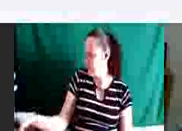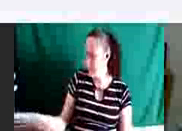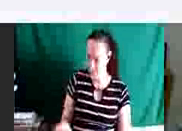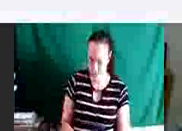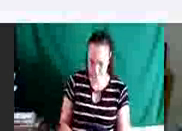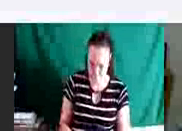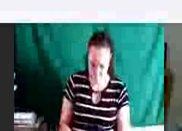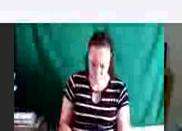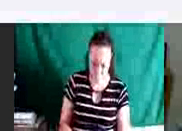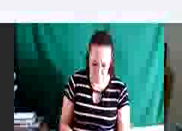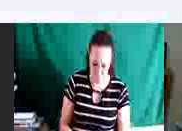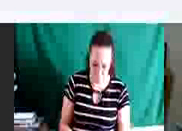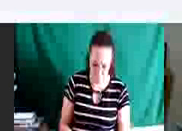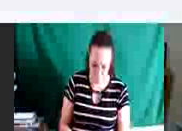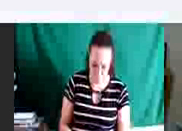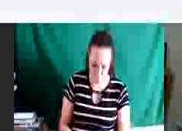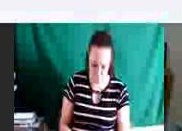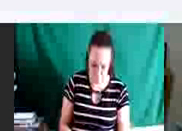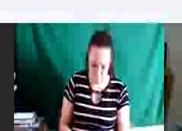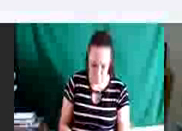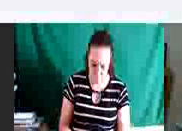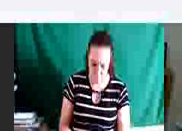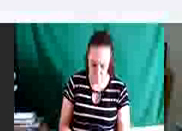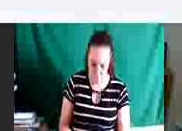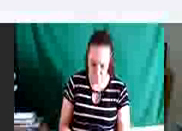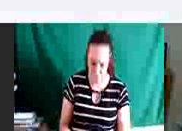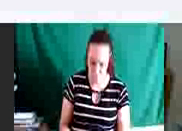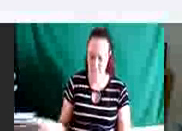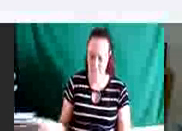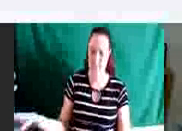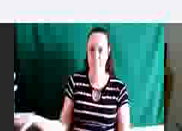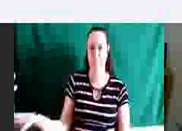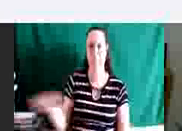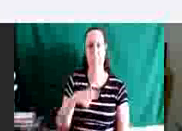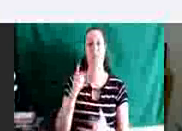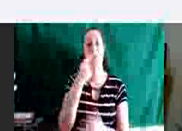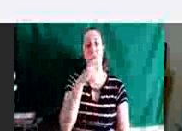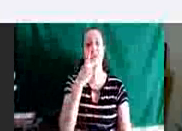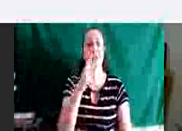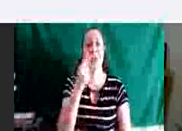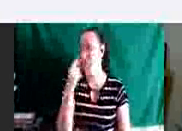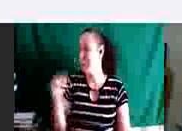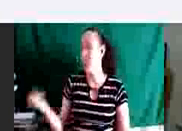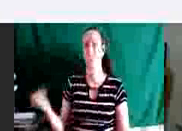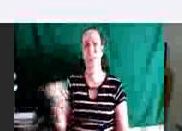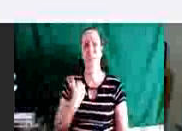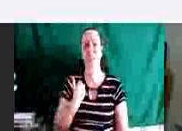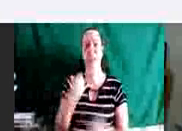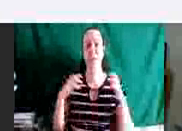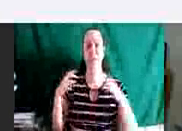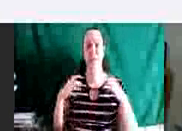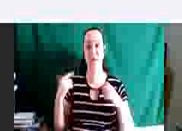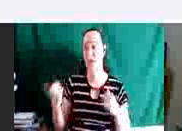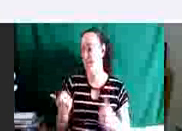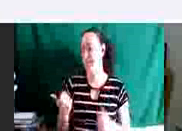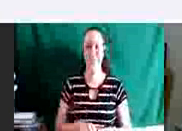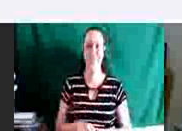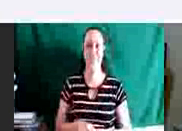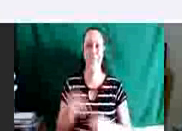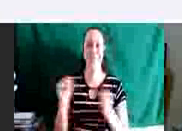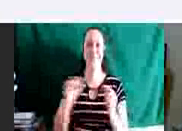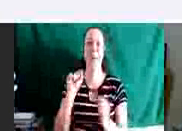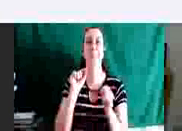Essas merchandising desses programas de televisão pegam na cabeça da gente. Eu tomo muito remédio, mas não o